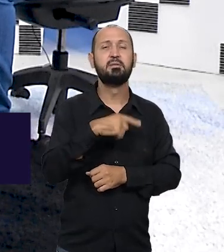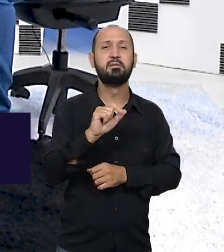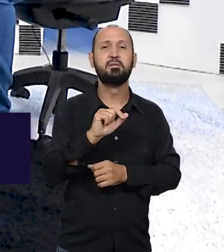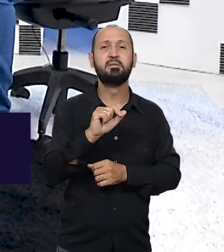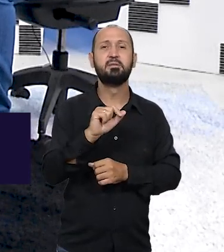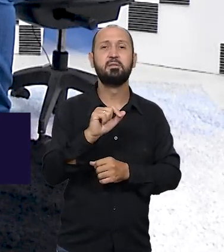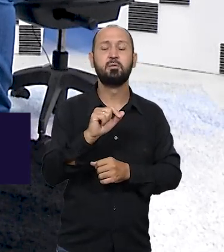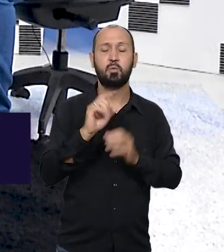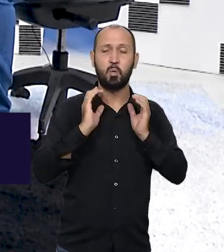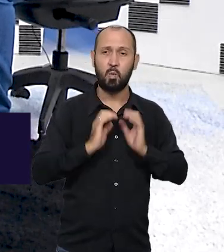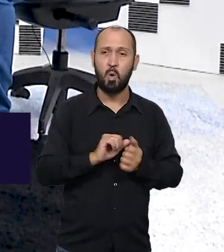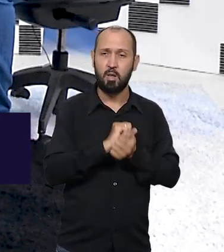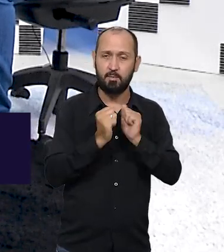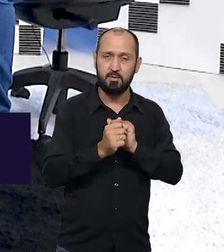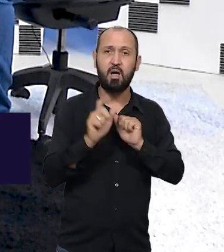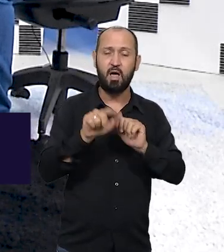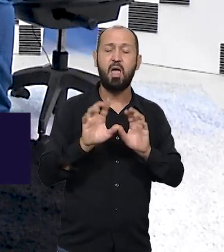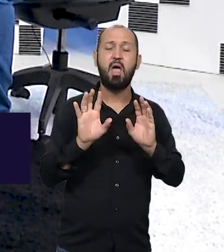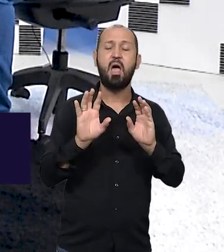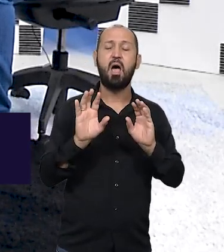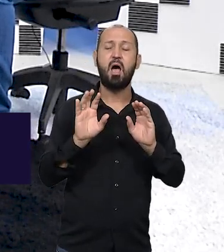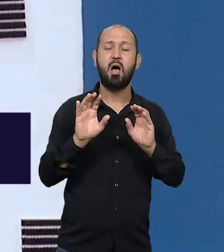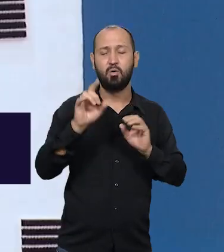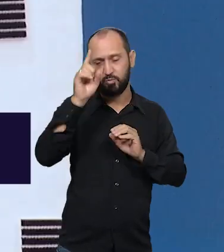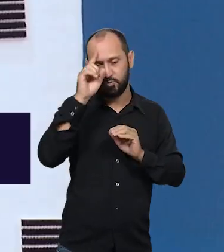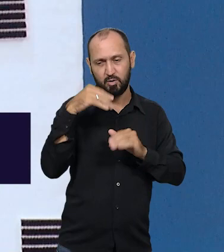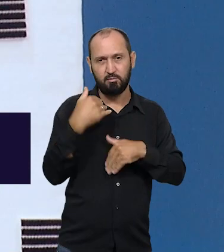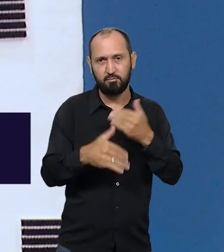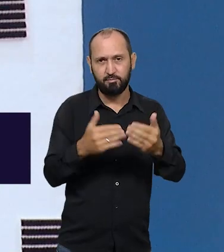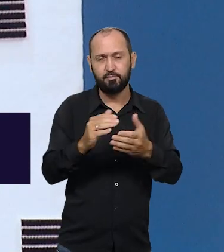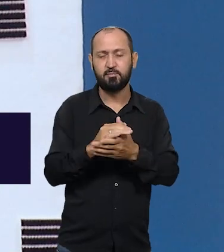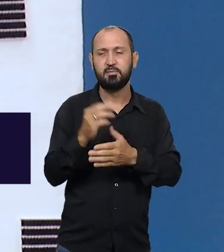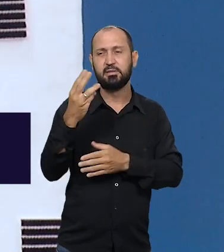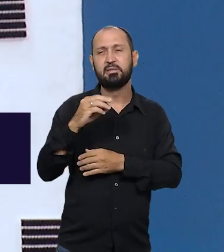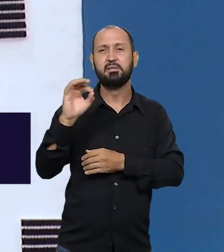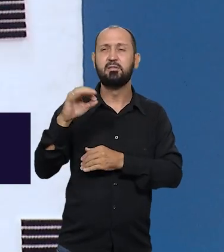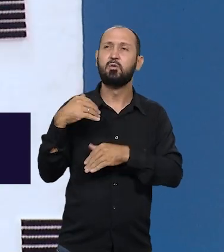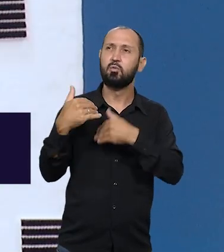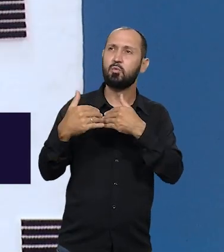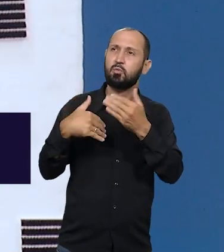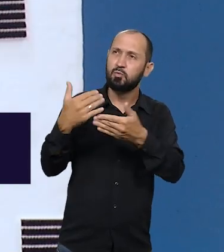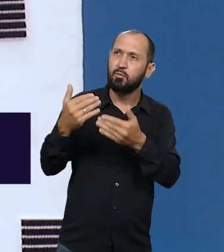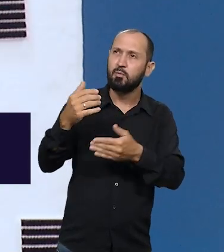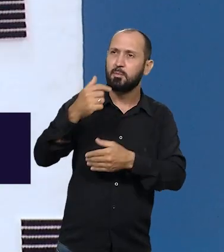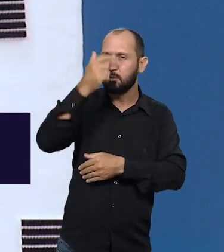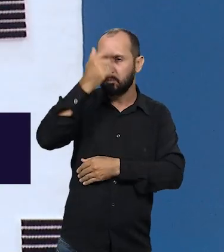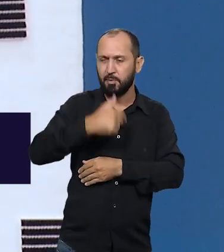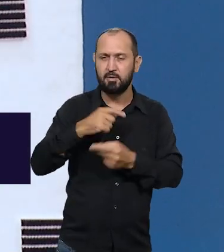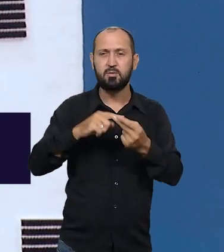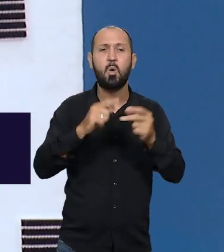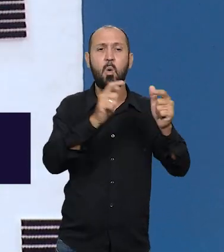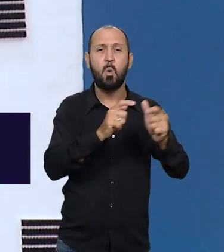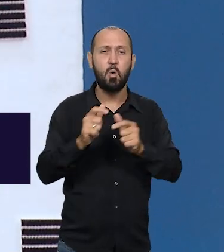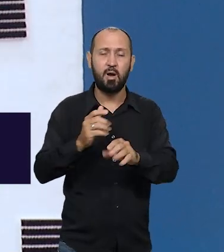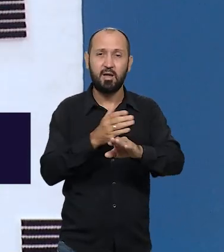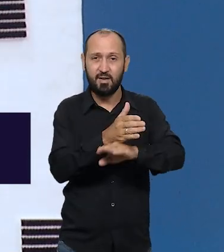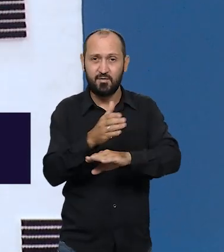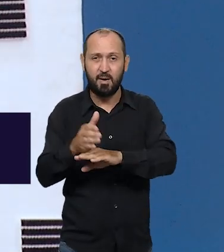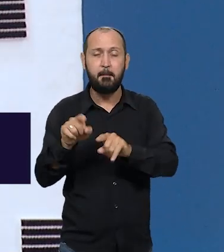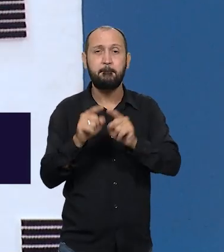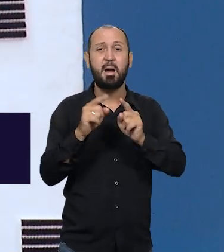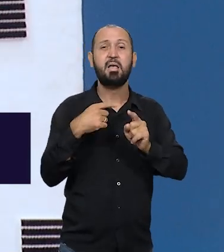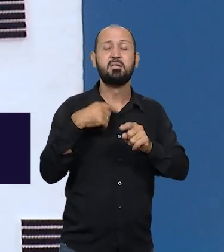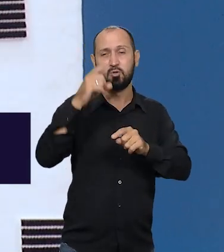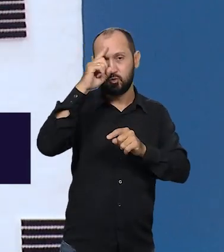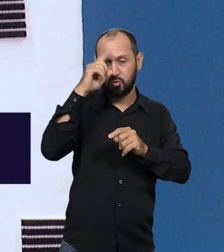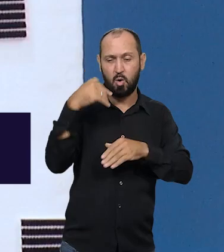é importante. Porque, claro, os outros 30% do desenvolvimento pessoal dele, a questão dos ambientes que ele frequenta, mas a rotina ajuda muito, a questão